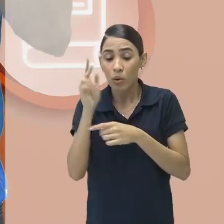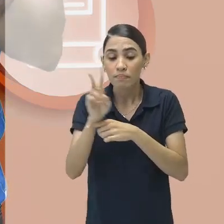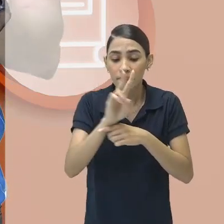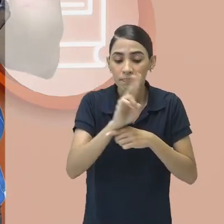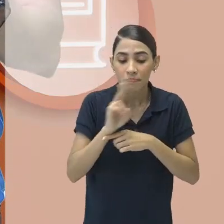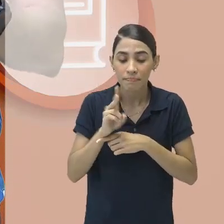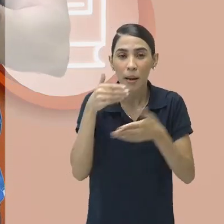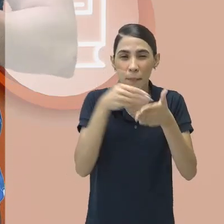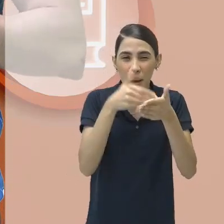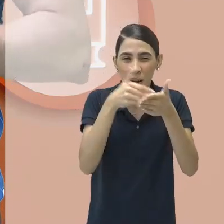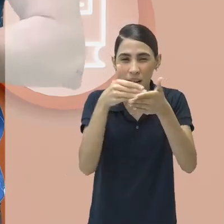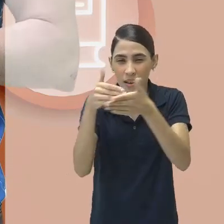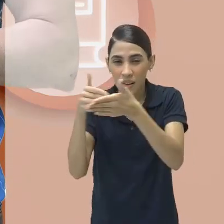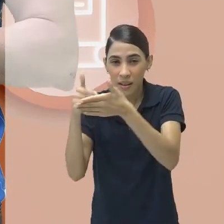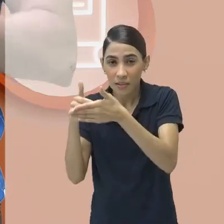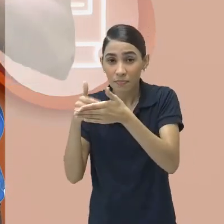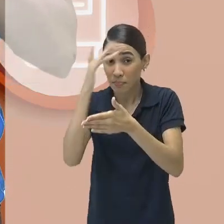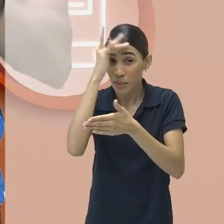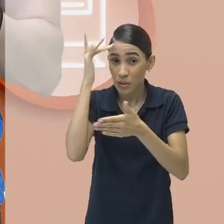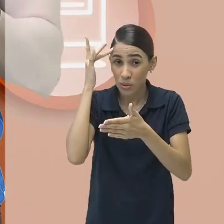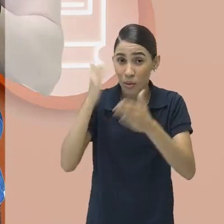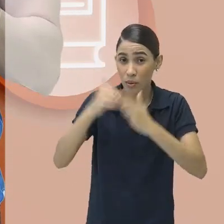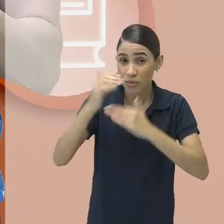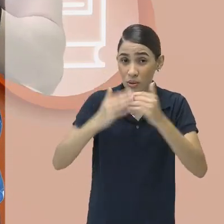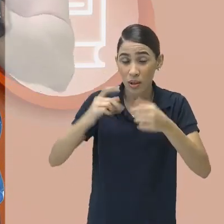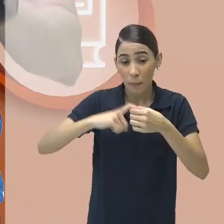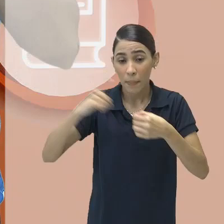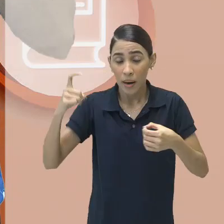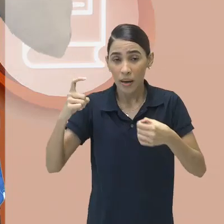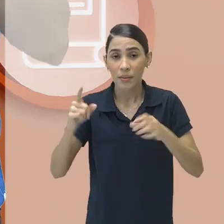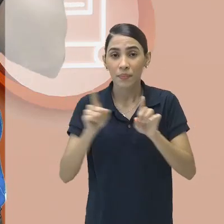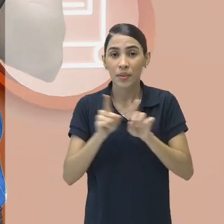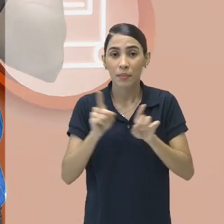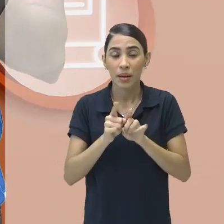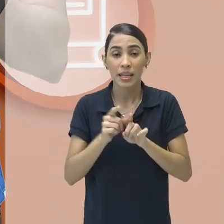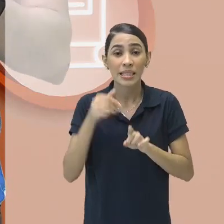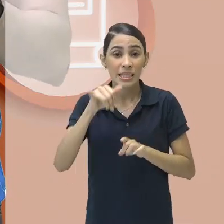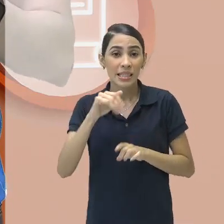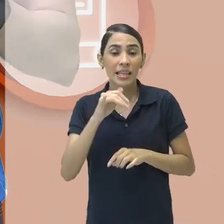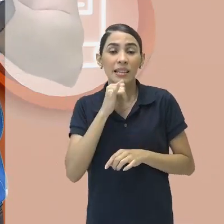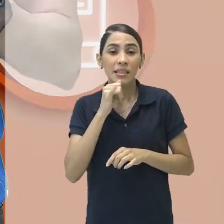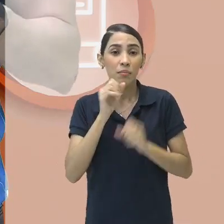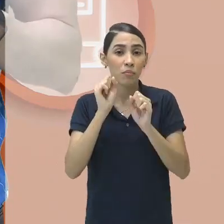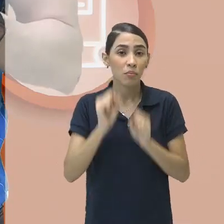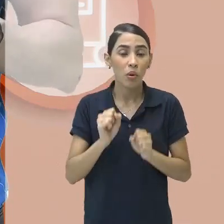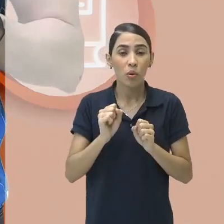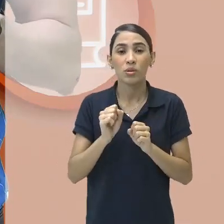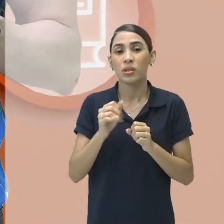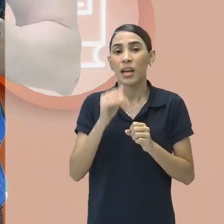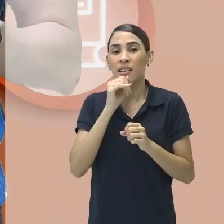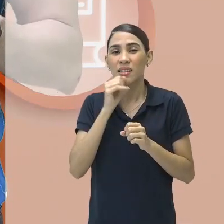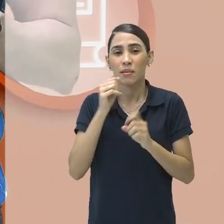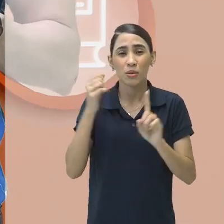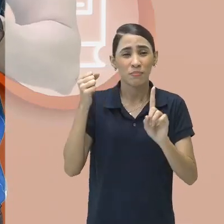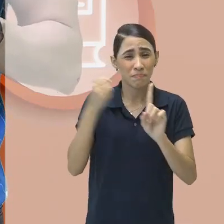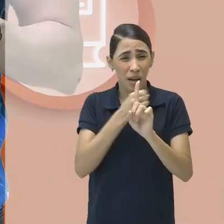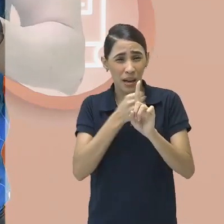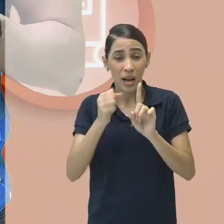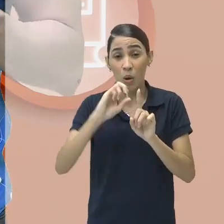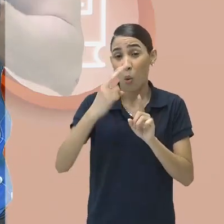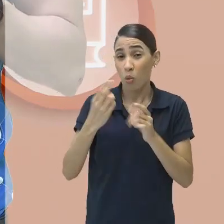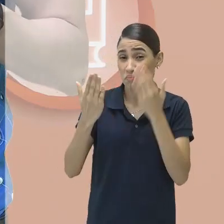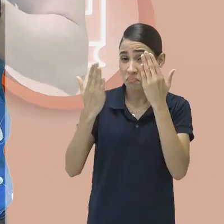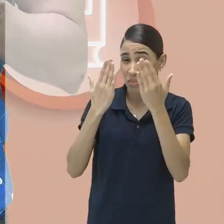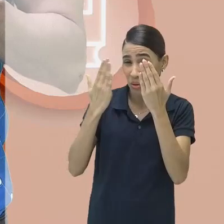que impedem que esse trabalhador deixe o local. E se ele deixar, ele pode ser agredido fisicamente,